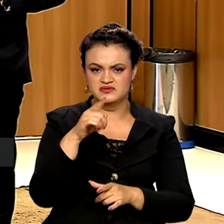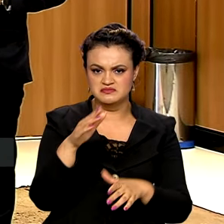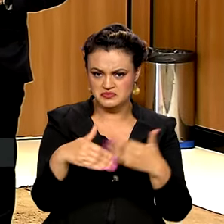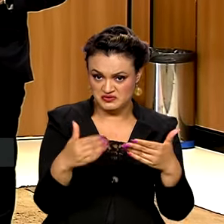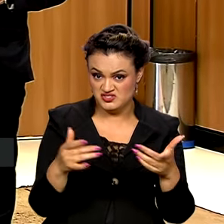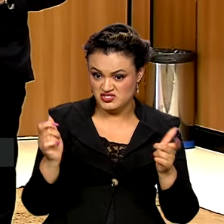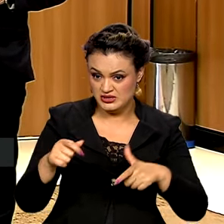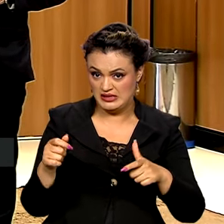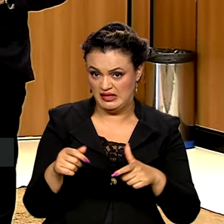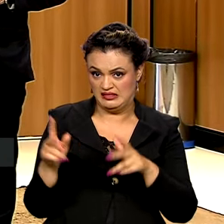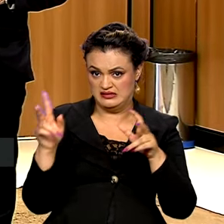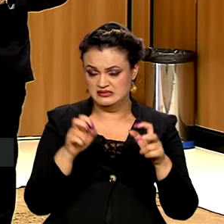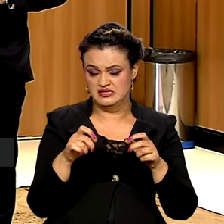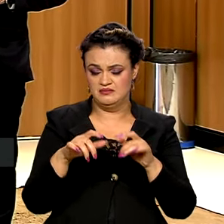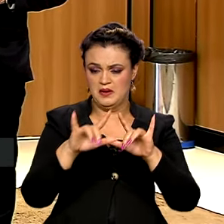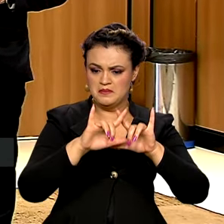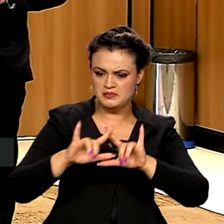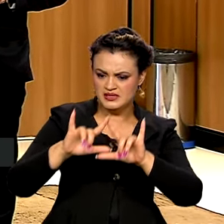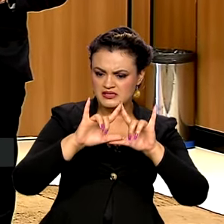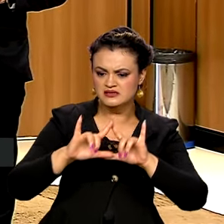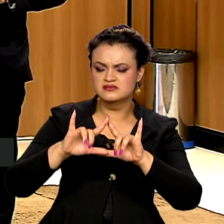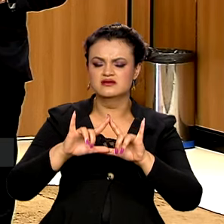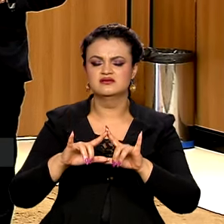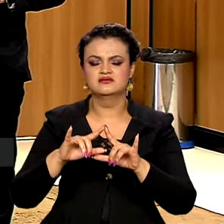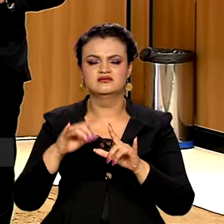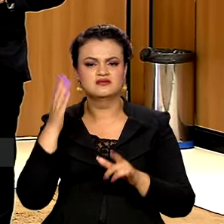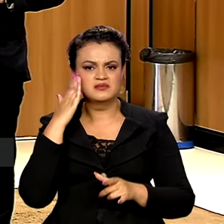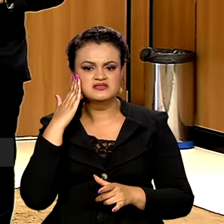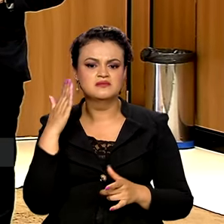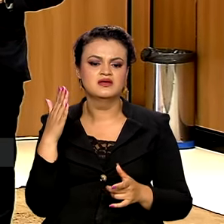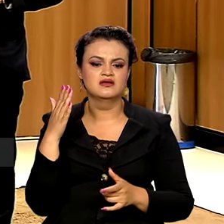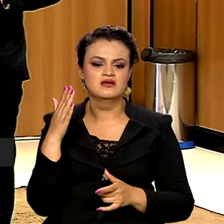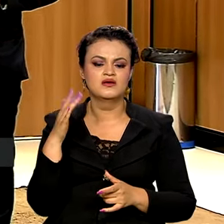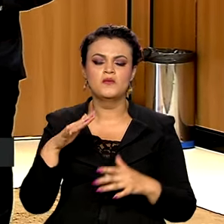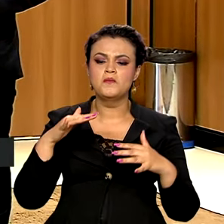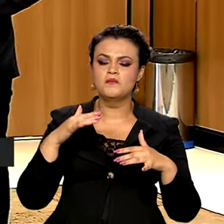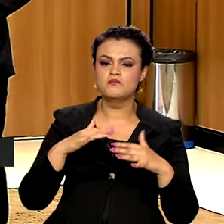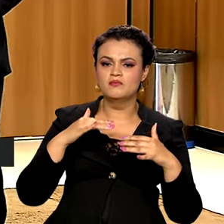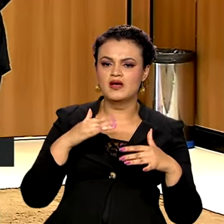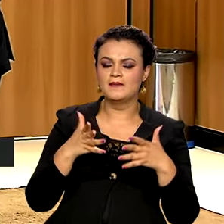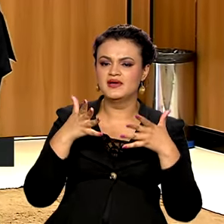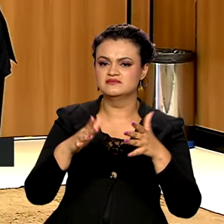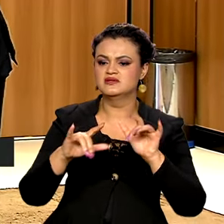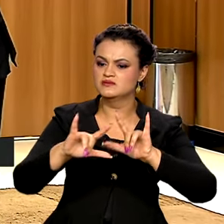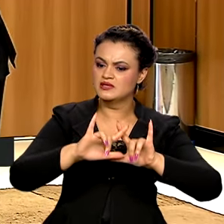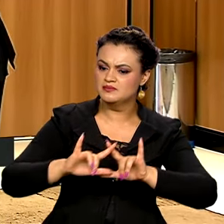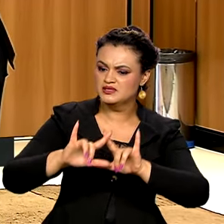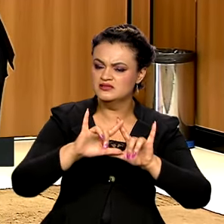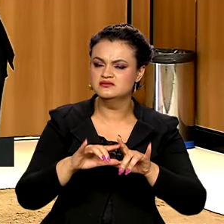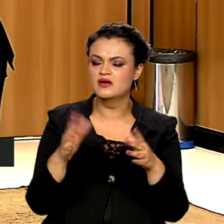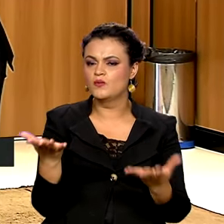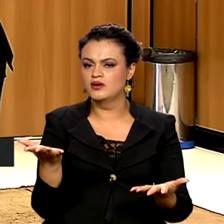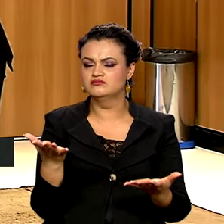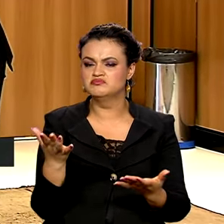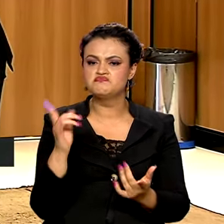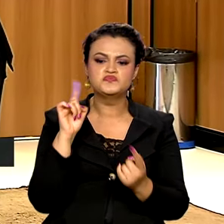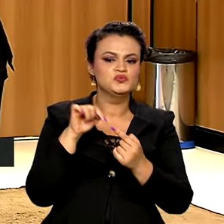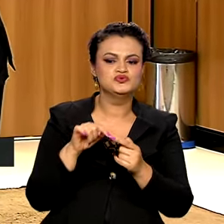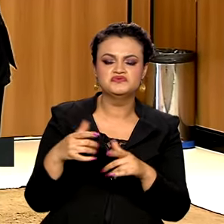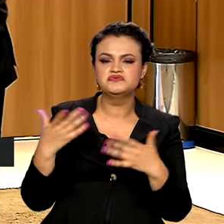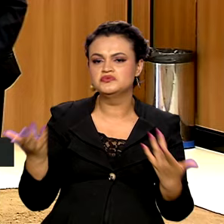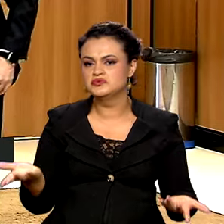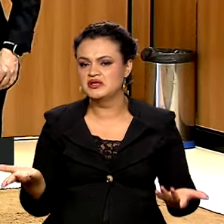em relação a essa questão da milícia envolvida, se dá para dizer que o envolvimento da milícia denota um tipo de motivação, seja